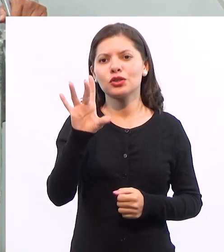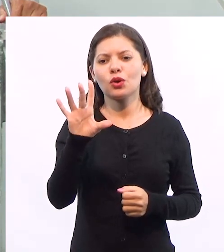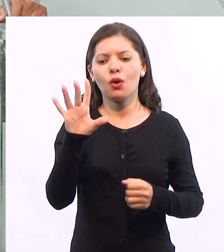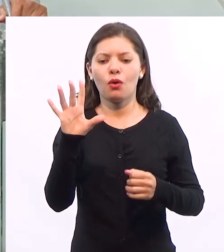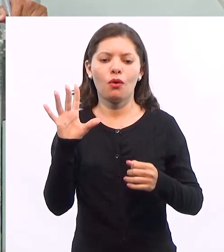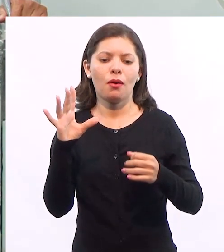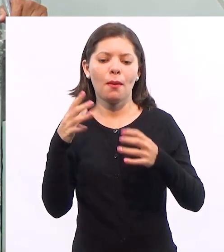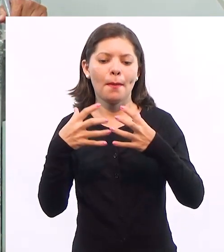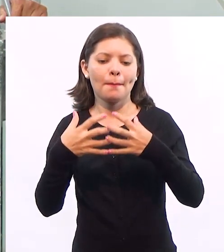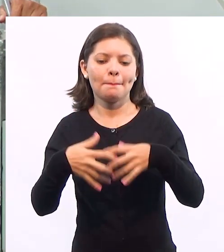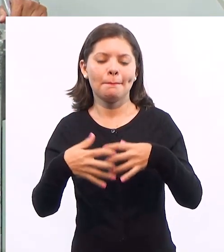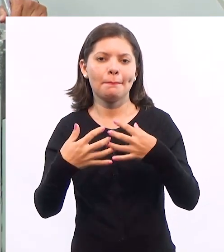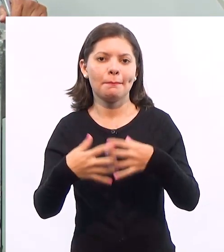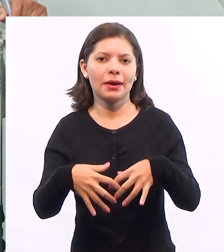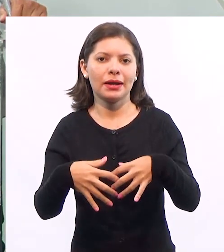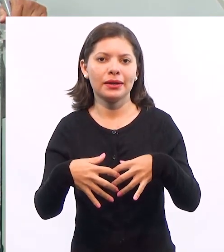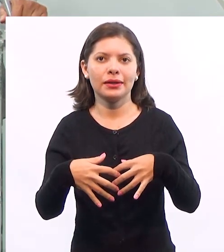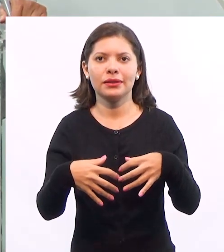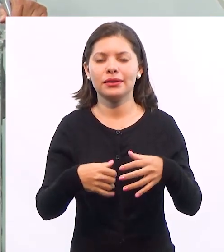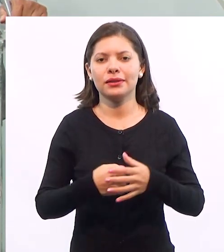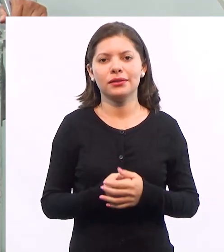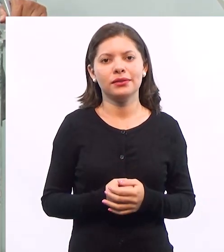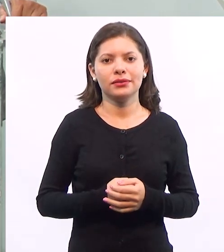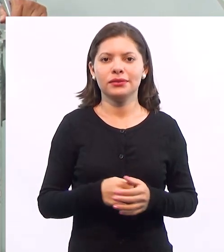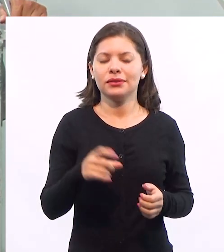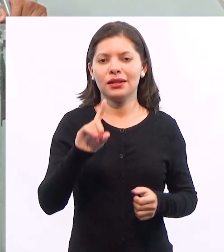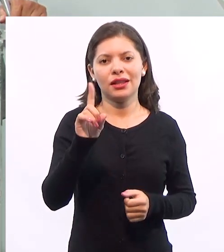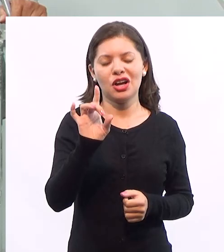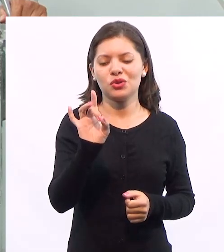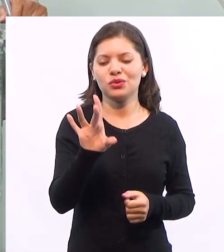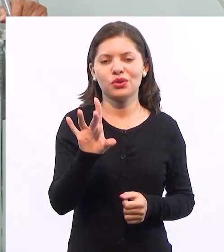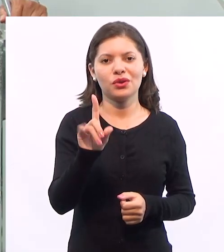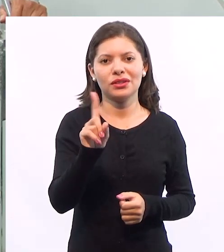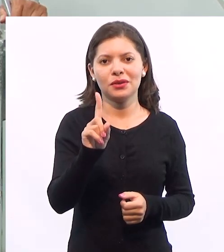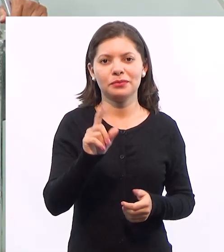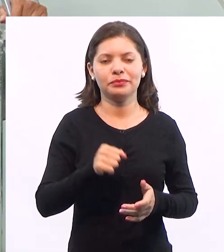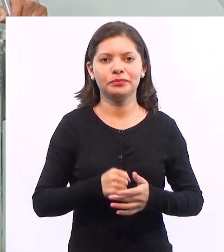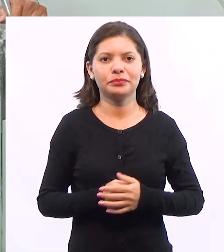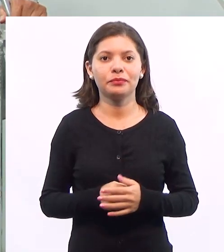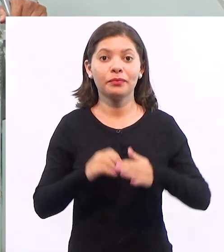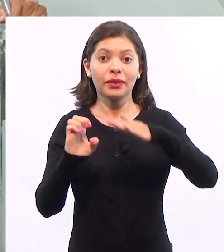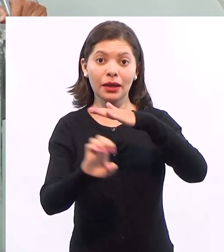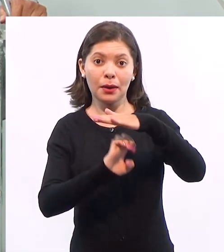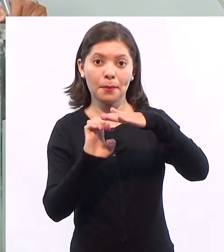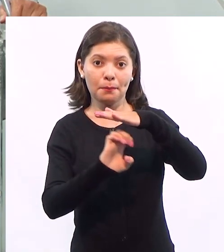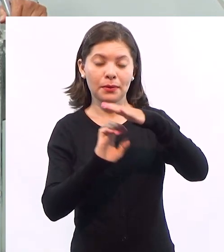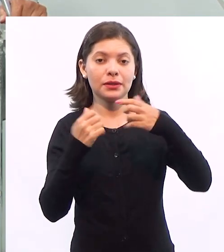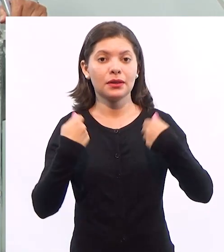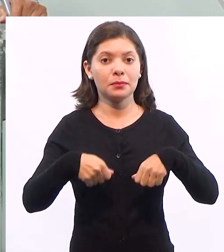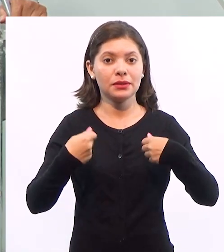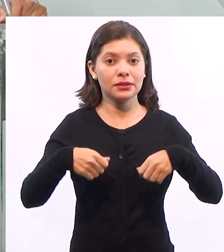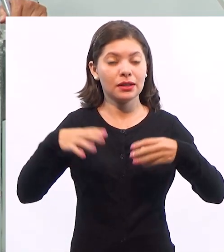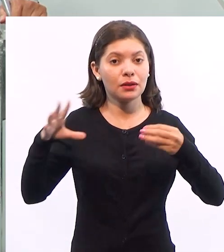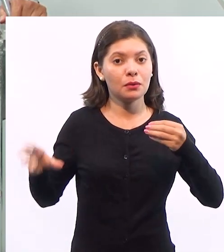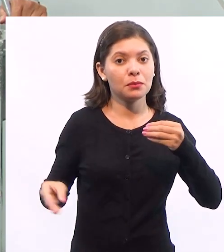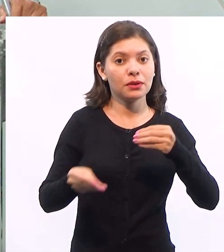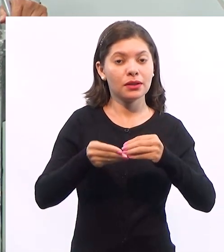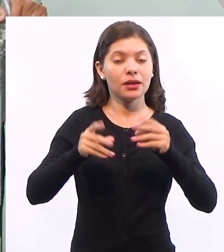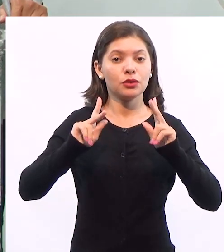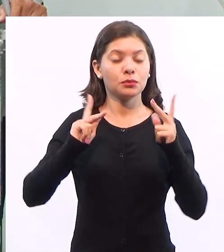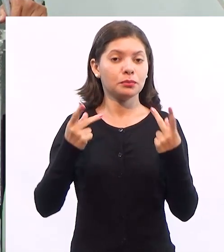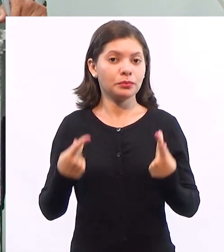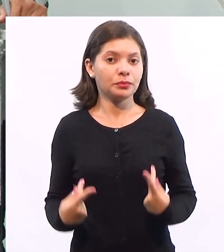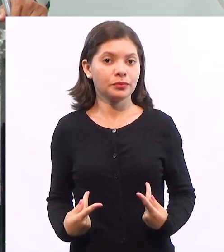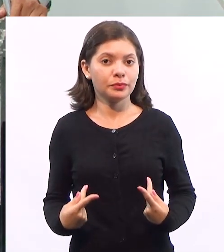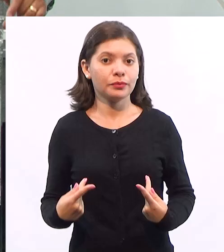Que tem rolamentos, rolagens, lá, tudo isso tudo. Não é. A empresa precisa ter uma abordagem mais humanística. Lembra